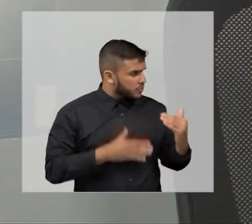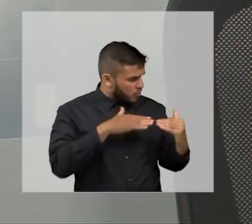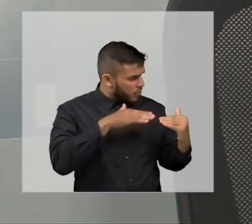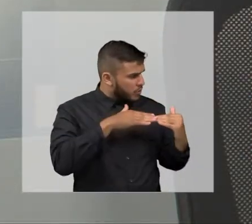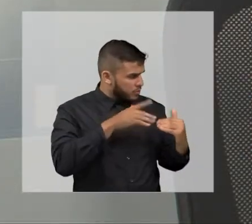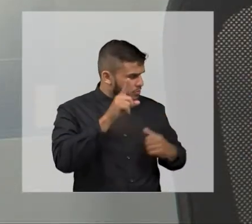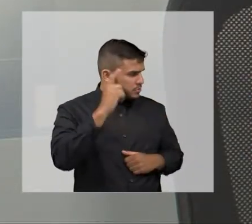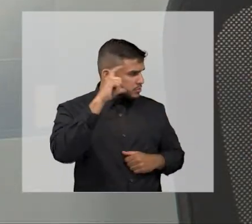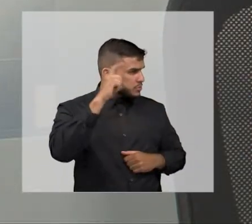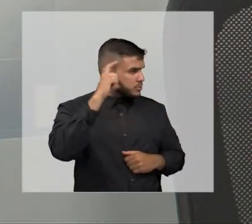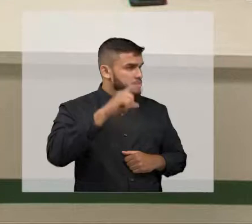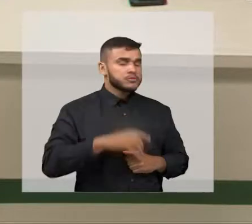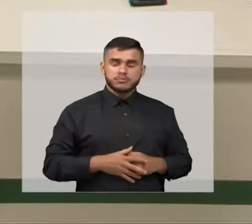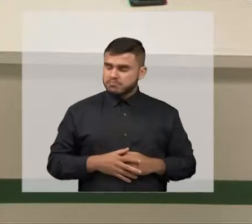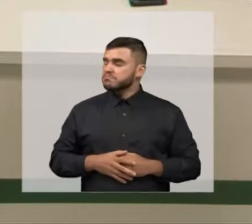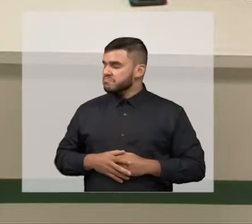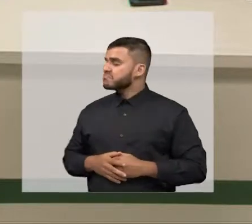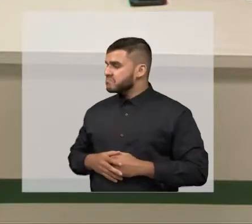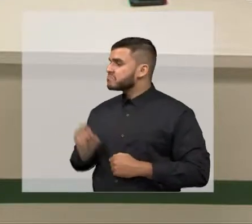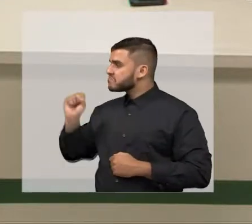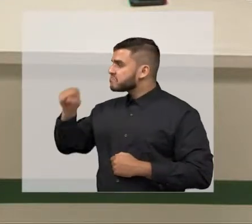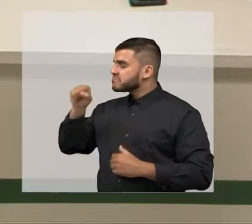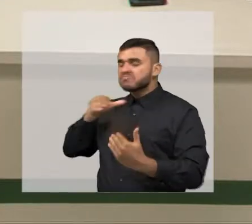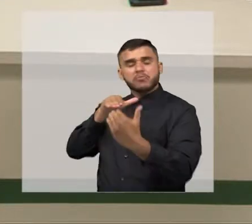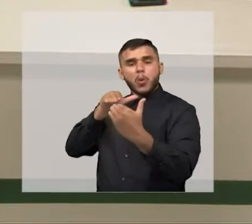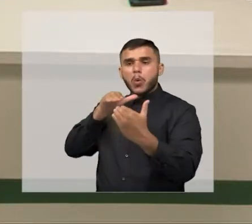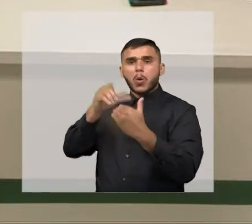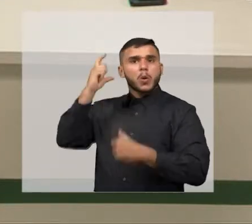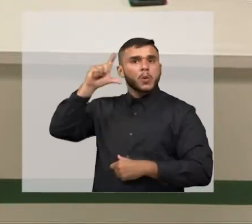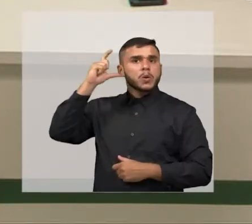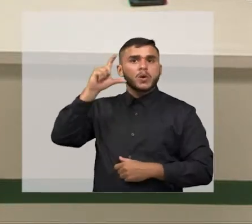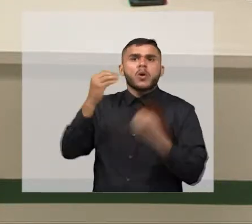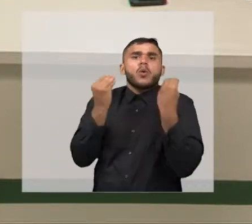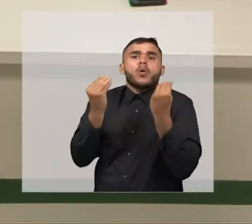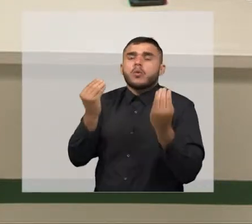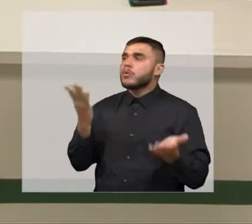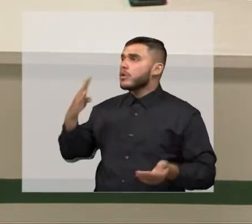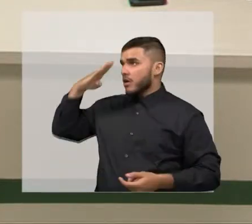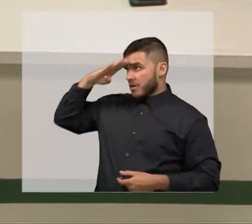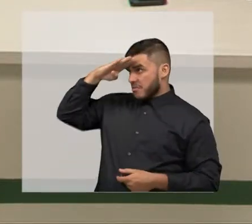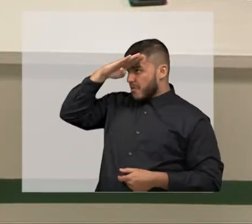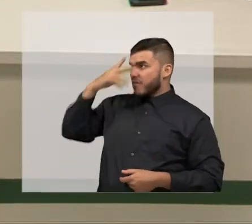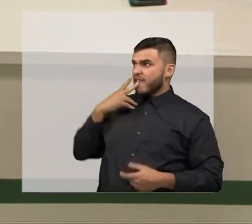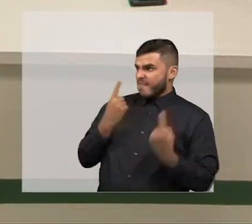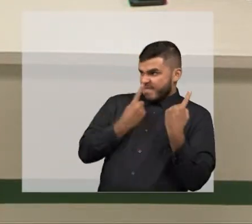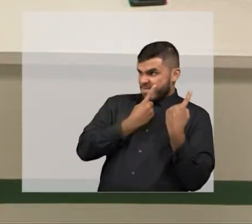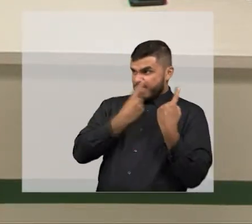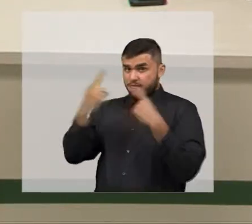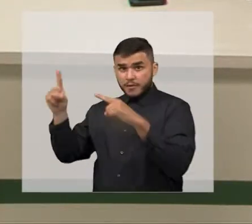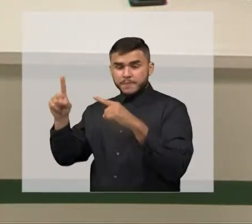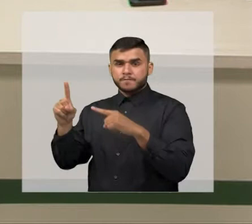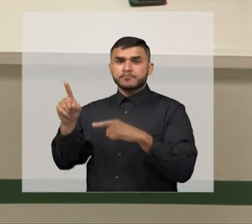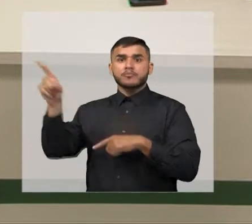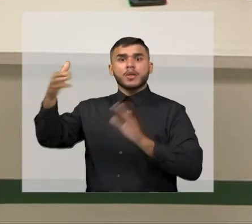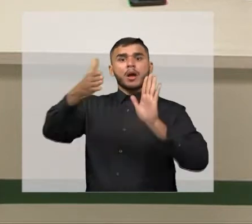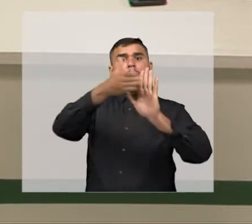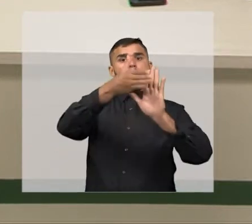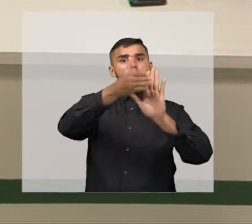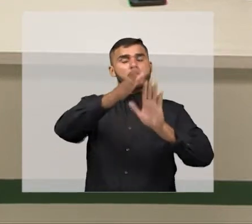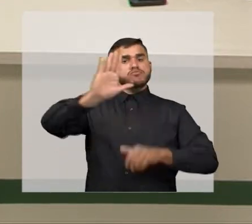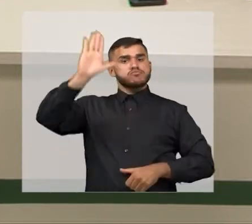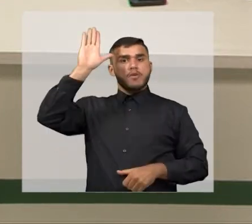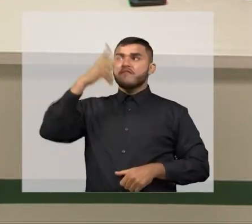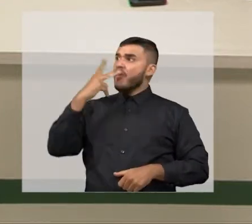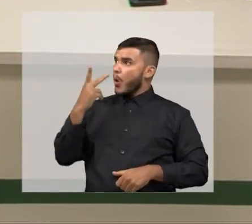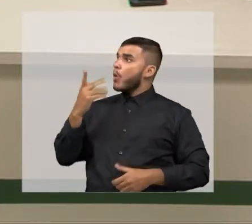oposição... Tem o mesmo pensamento, doutor Cid? Eu concordo plenamente. Não tem cabimento a pessoa votar uma coisa, por exemplo, o Bolsonaro propuser alguma coisa que